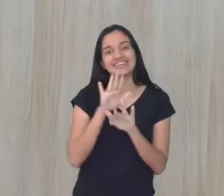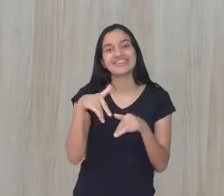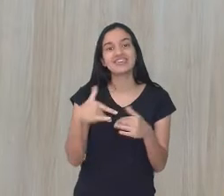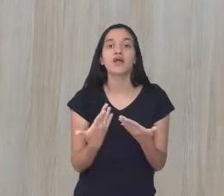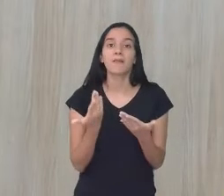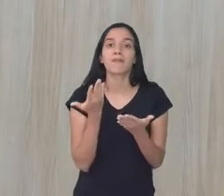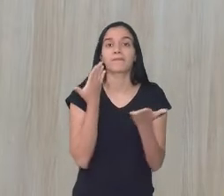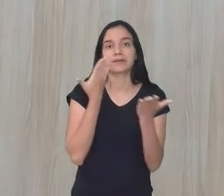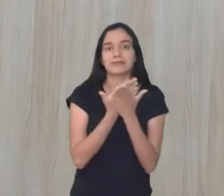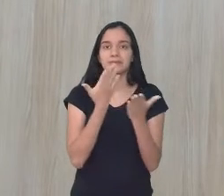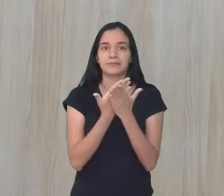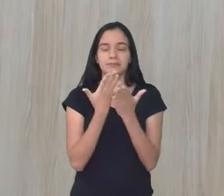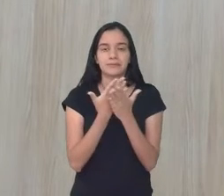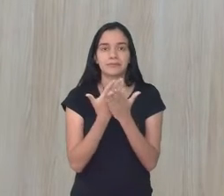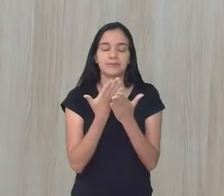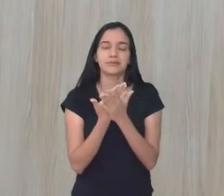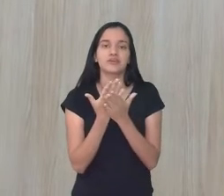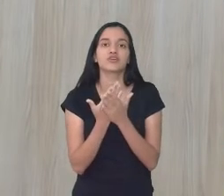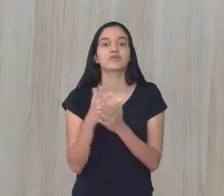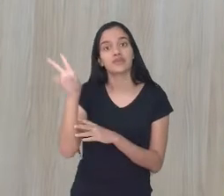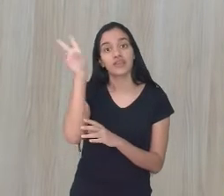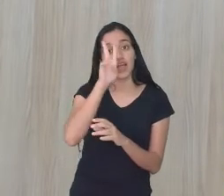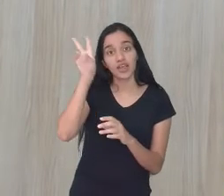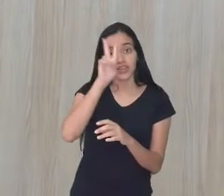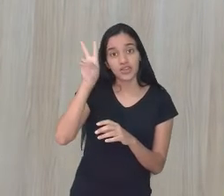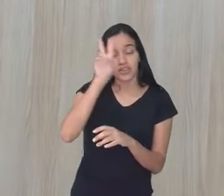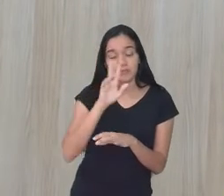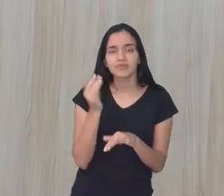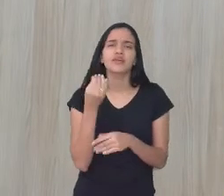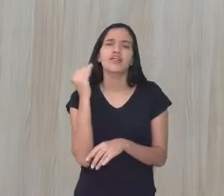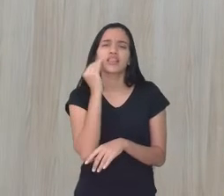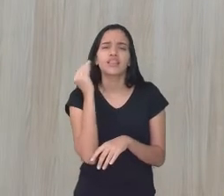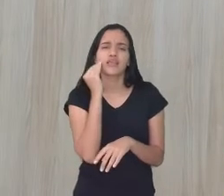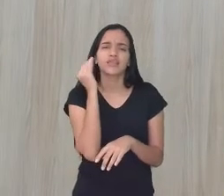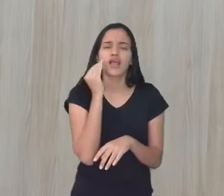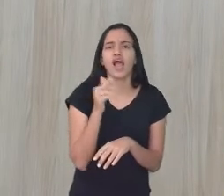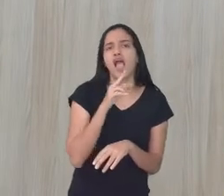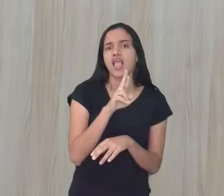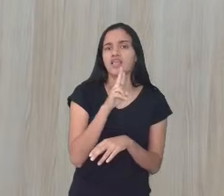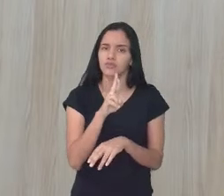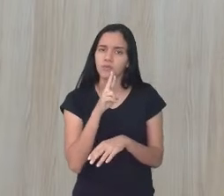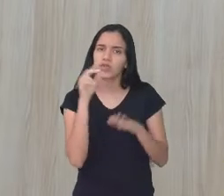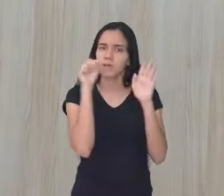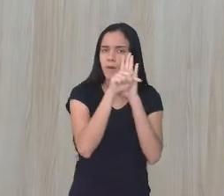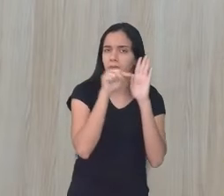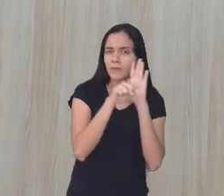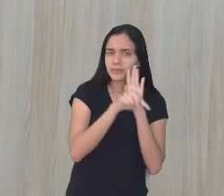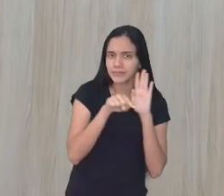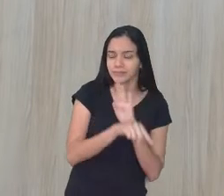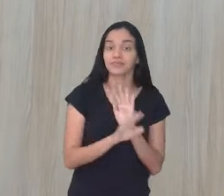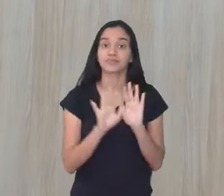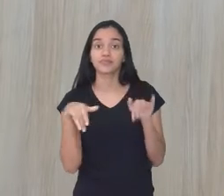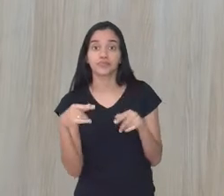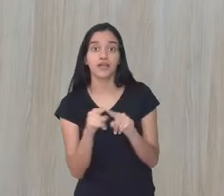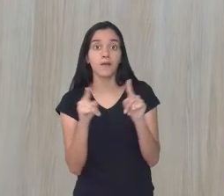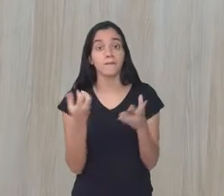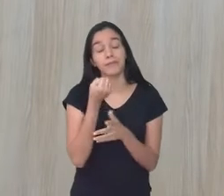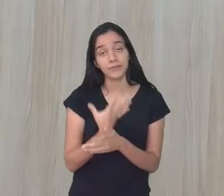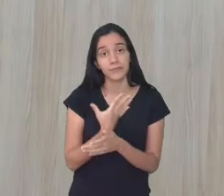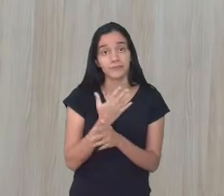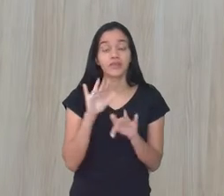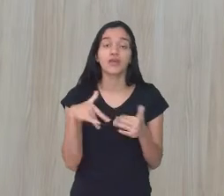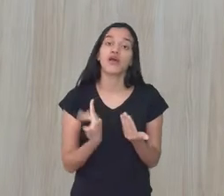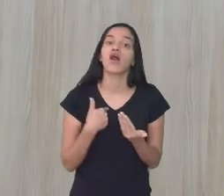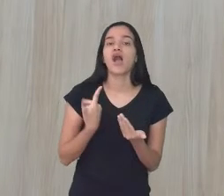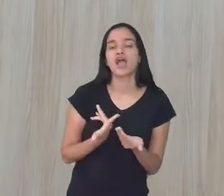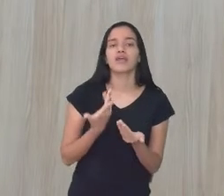através do estudo, né? Por meio do estudo da história, a gente tentar responder algumas questões, não é isso? Mas, bom,